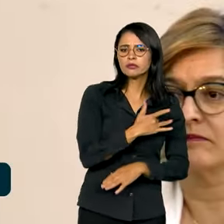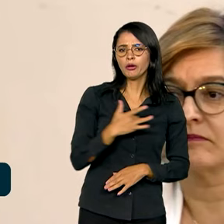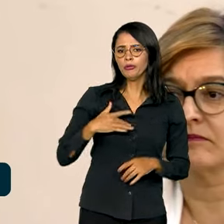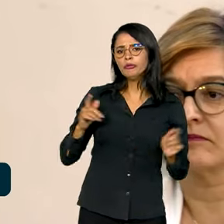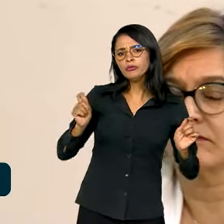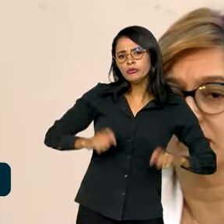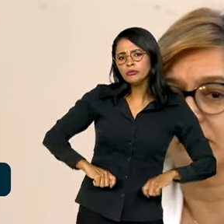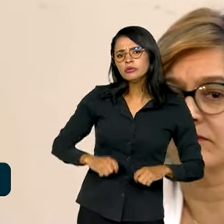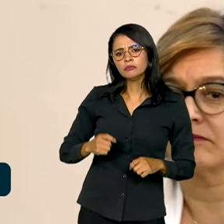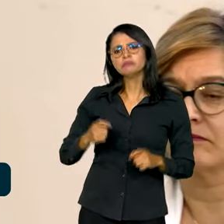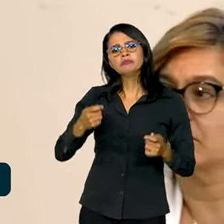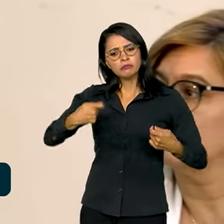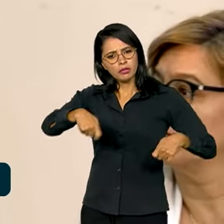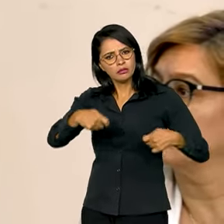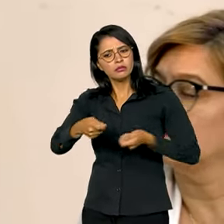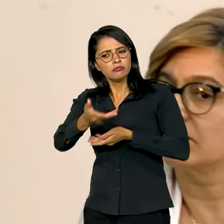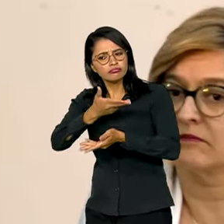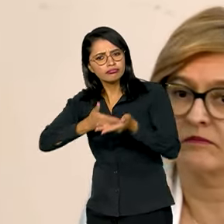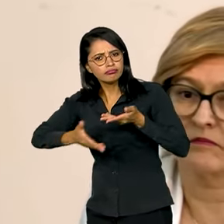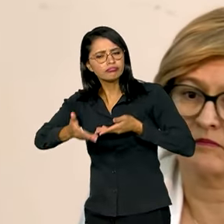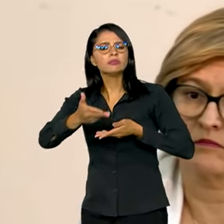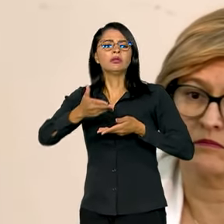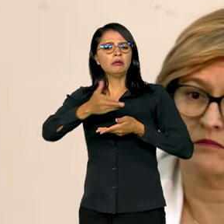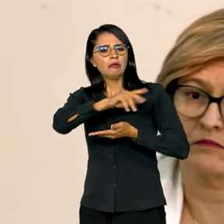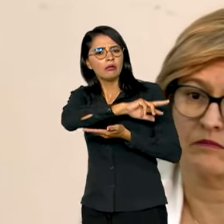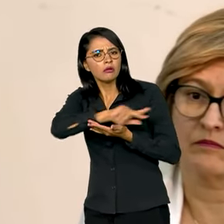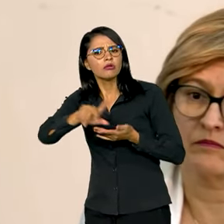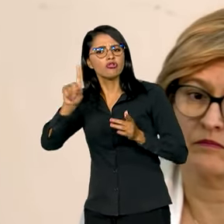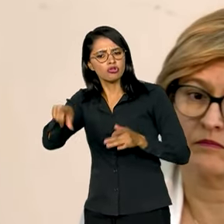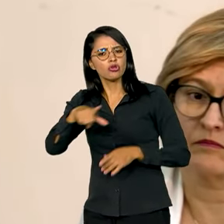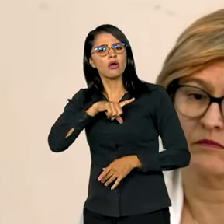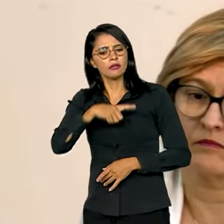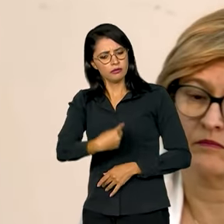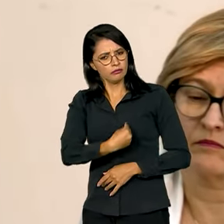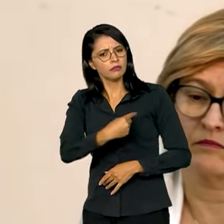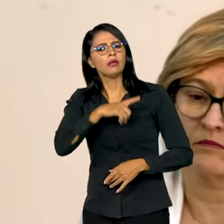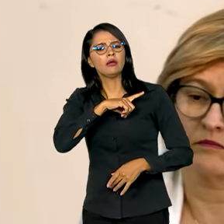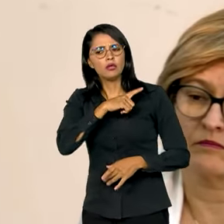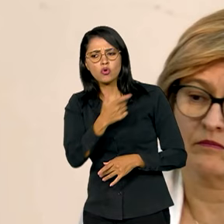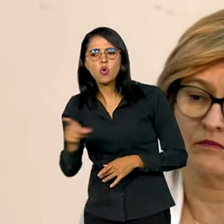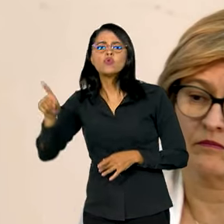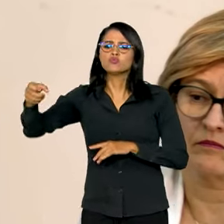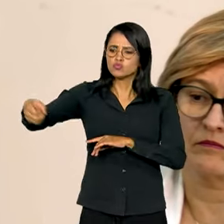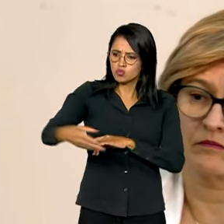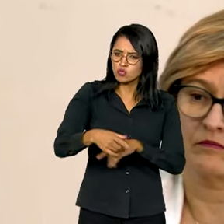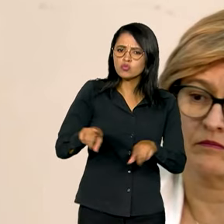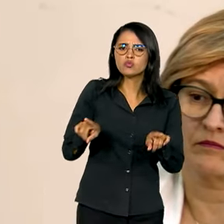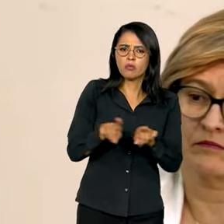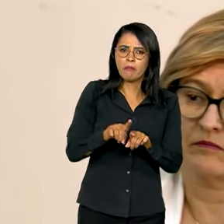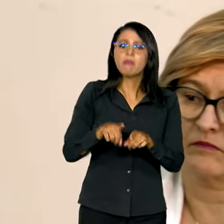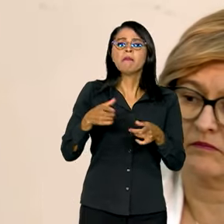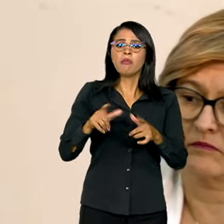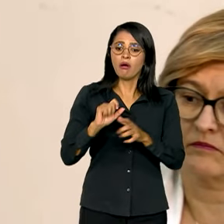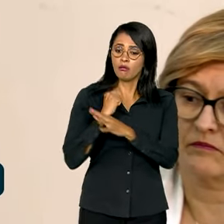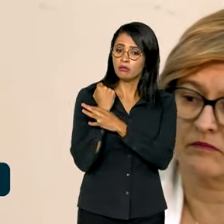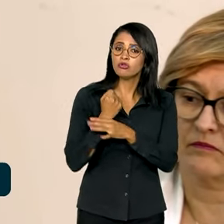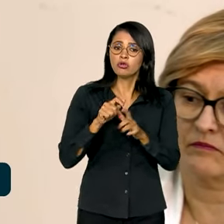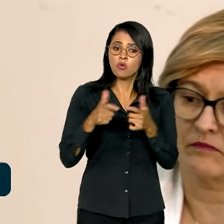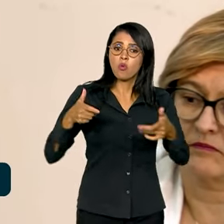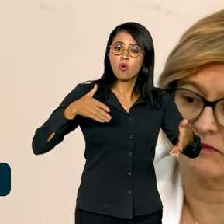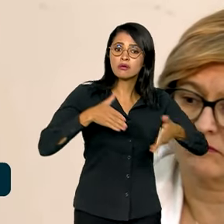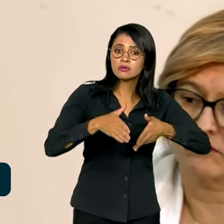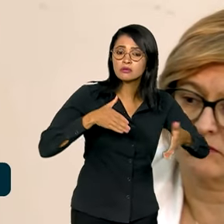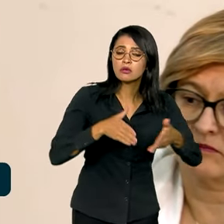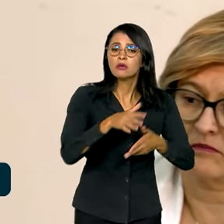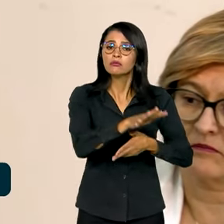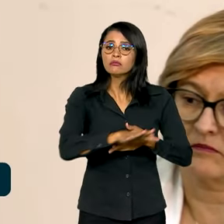Deve articular ações já existentes e novas para garantir o maior acesso a serviços